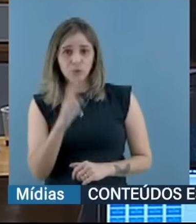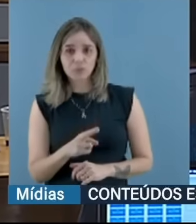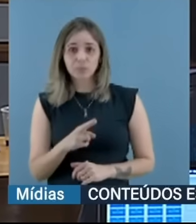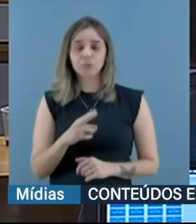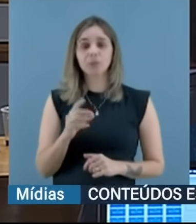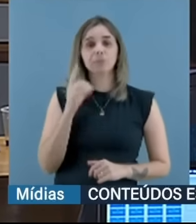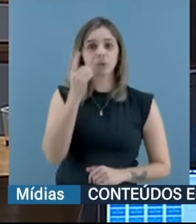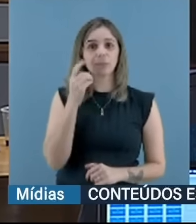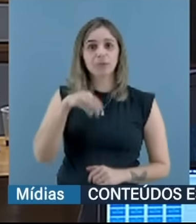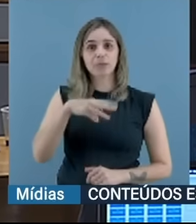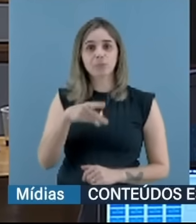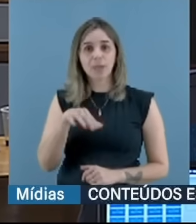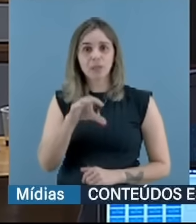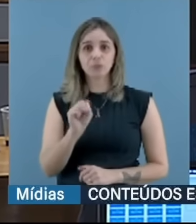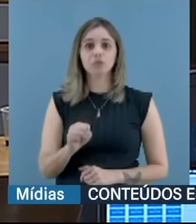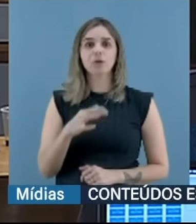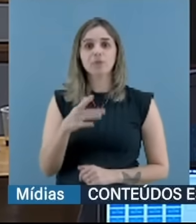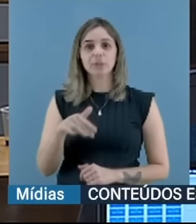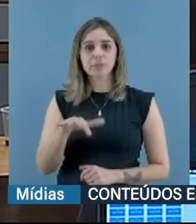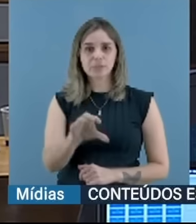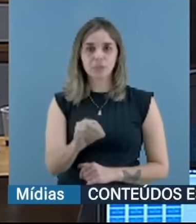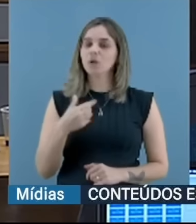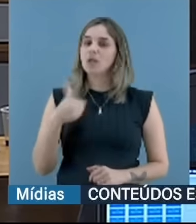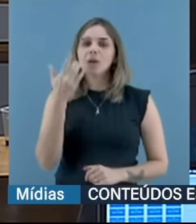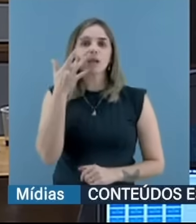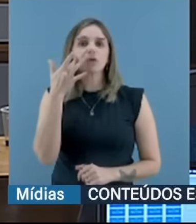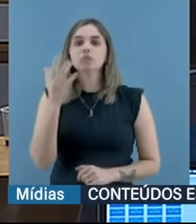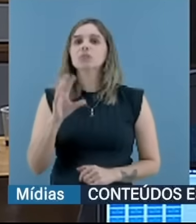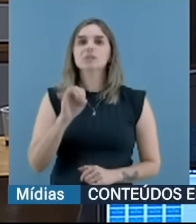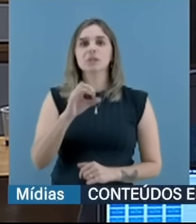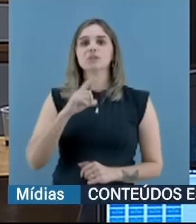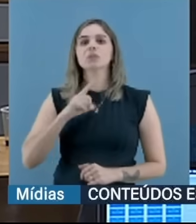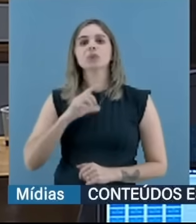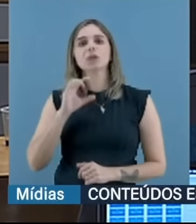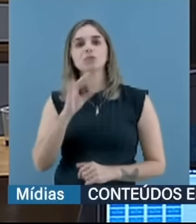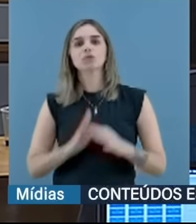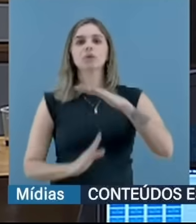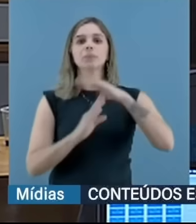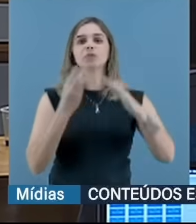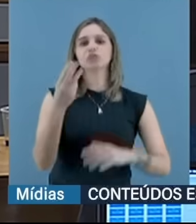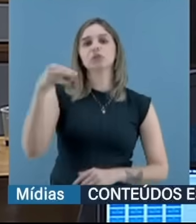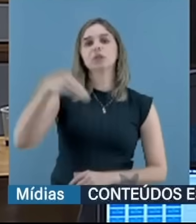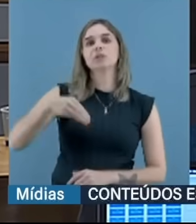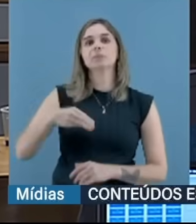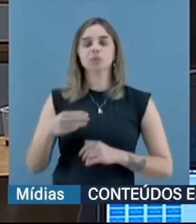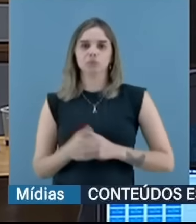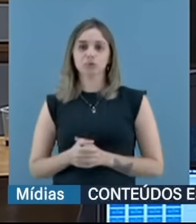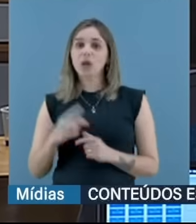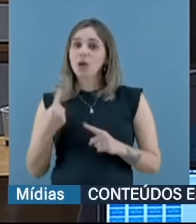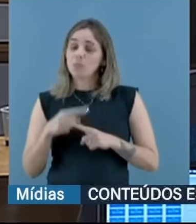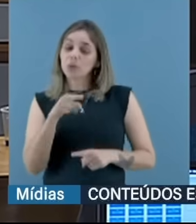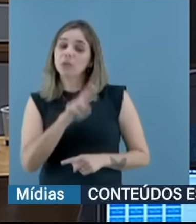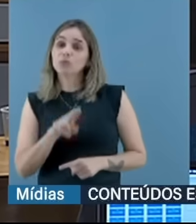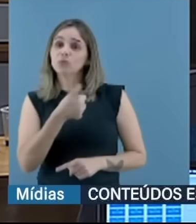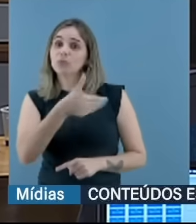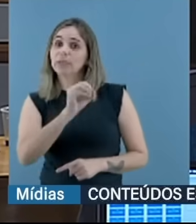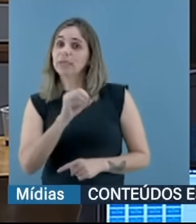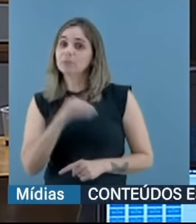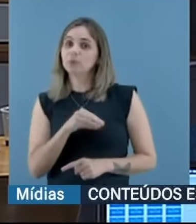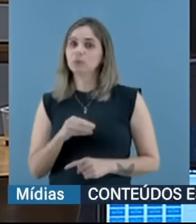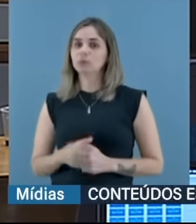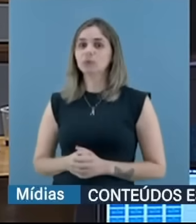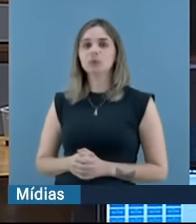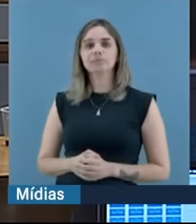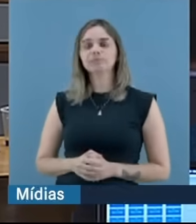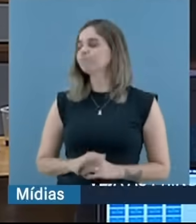Feliciano. E eu não sei se eu vou ter só 3 minutos, presidente, porque o que ele falou para mim é que ele usou 10 minutos do tempo deputado, dele. Senadora, todas